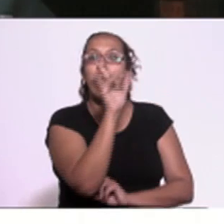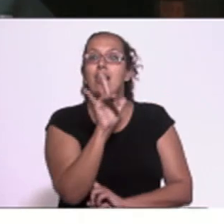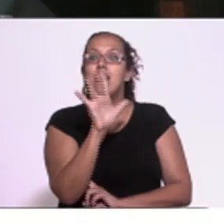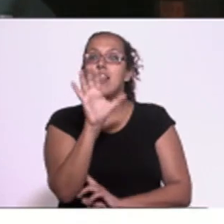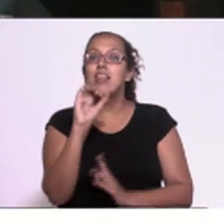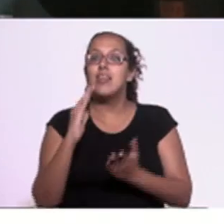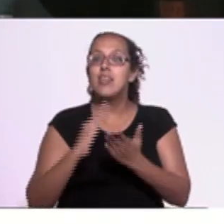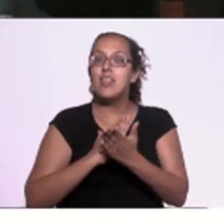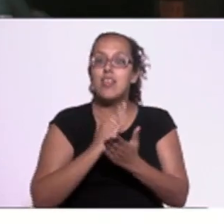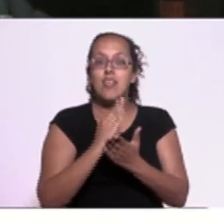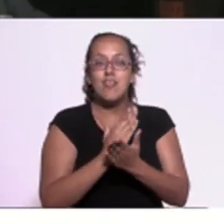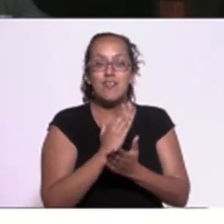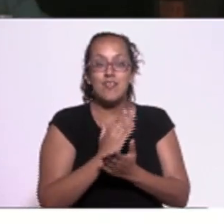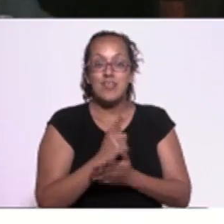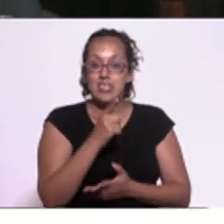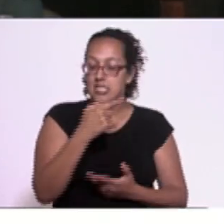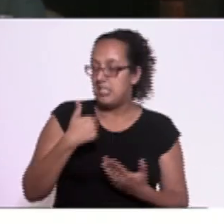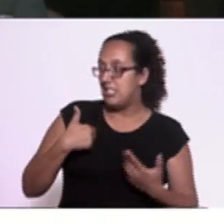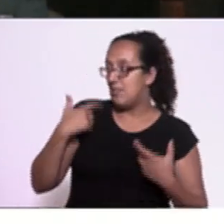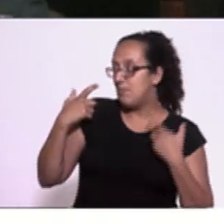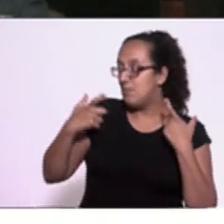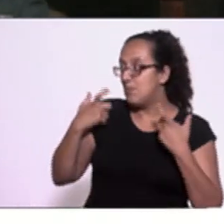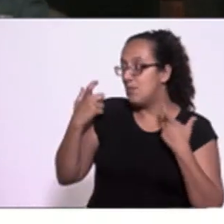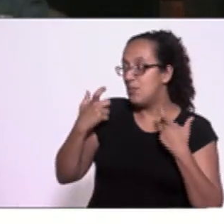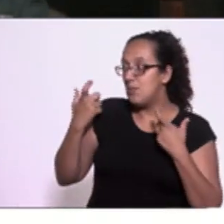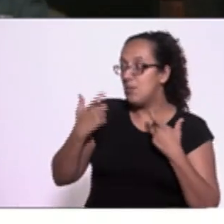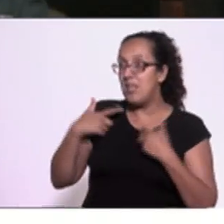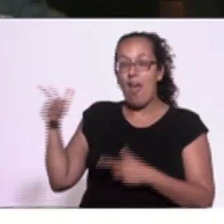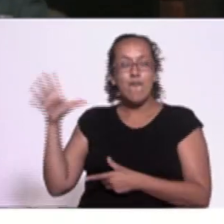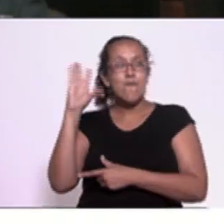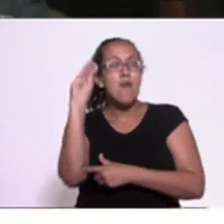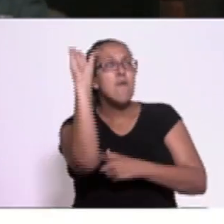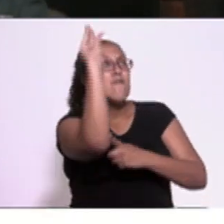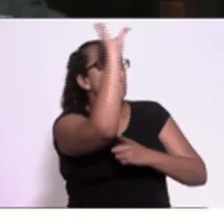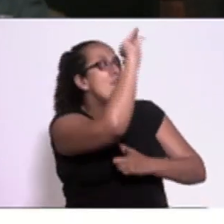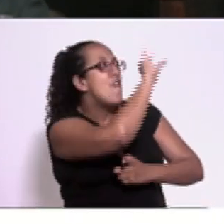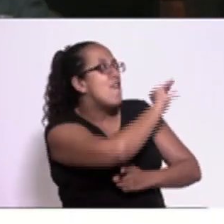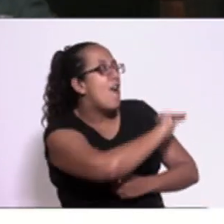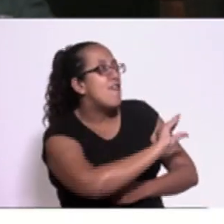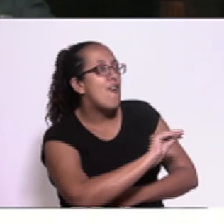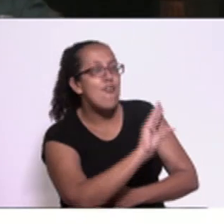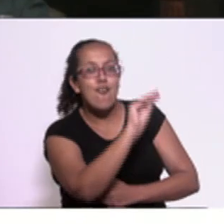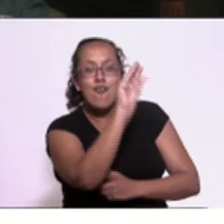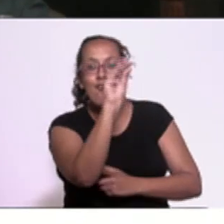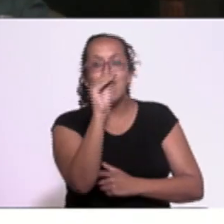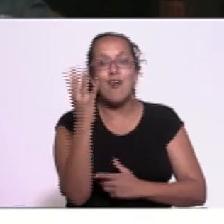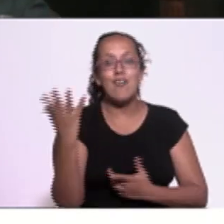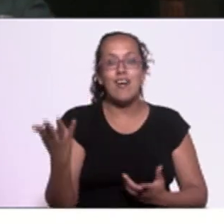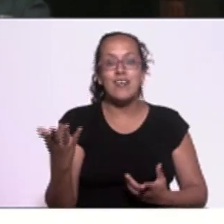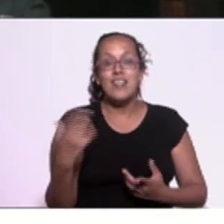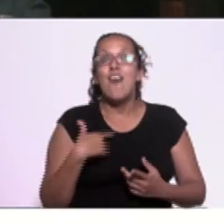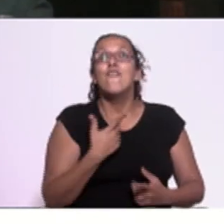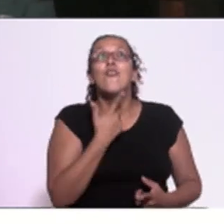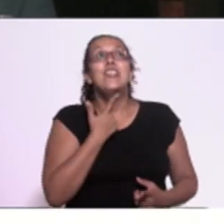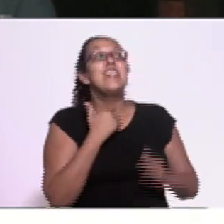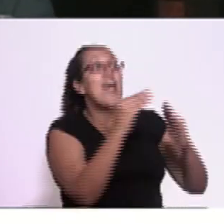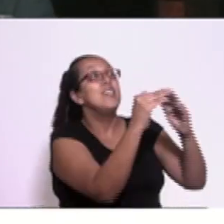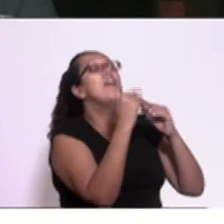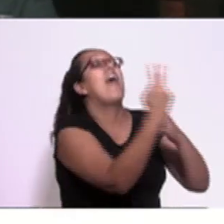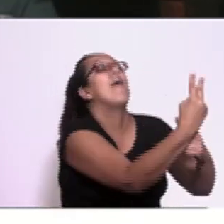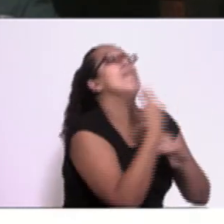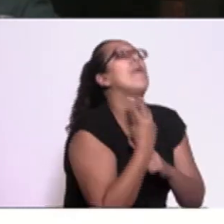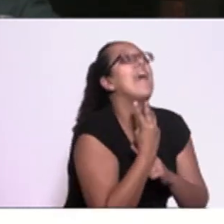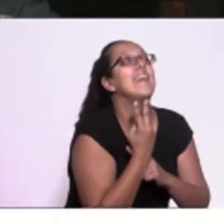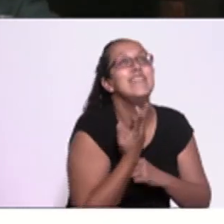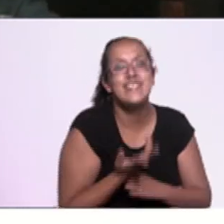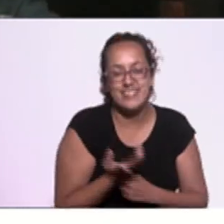E eu fiquei até preocupado, porque ele fotografou tantos que só faltou pedir um emprestado, né? Então,